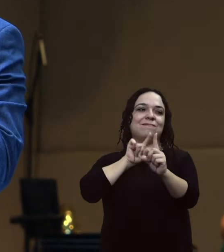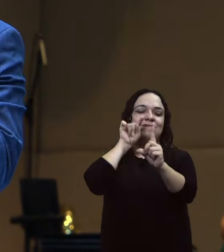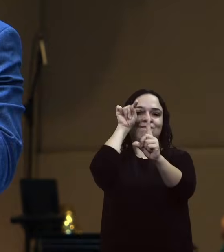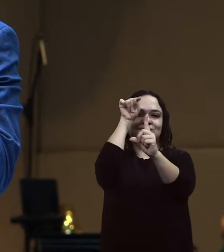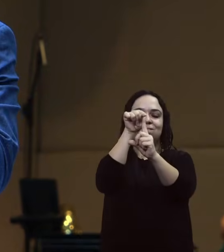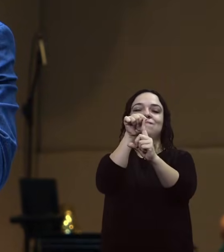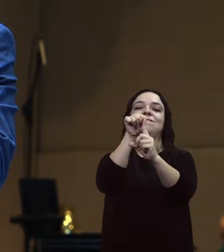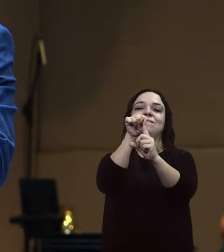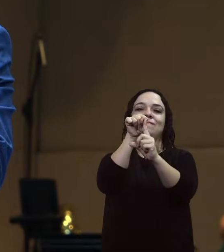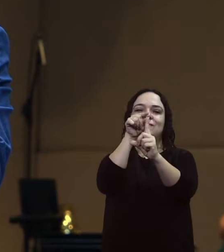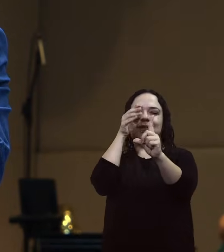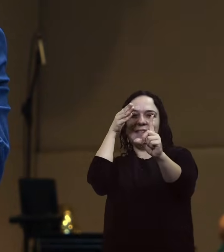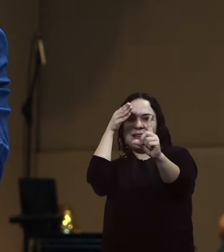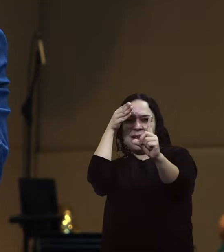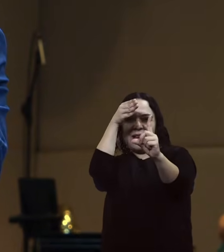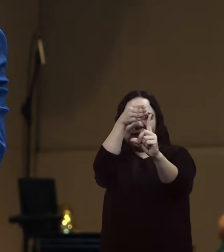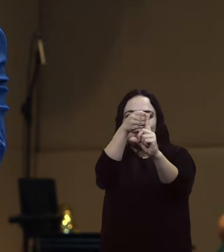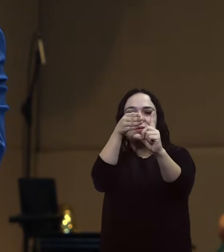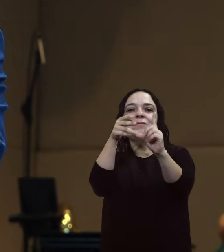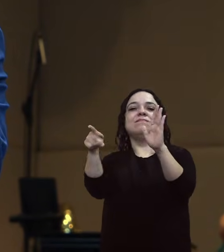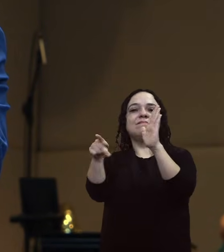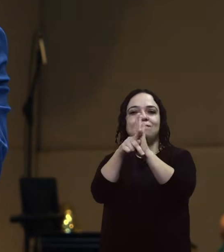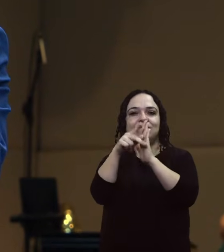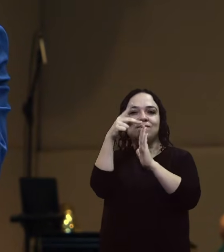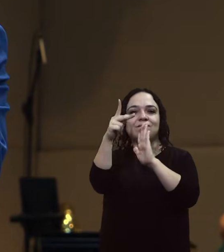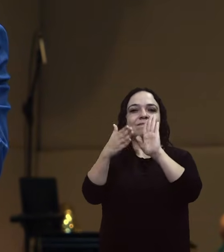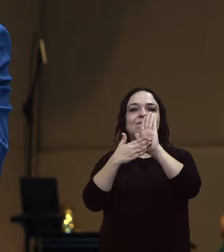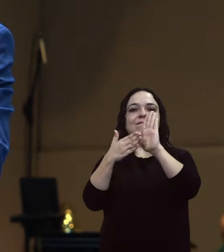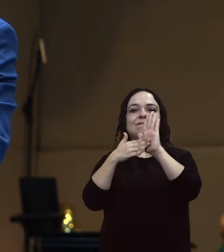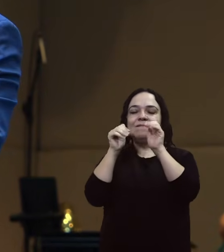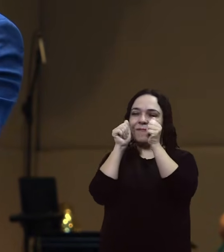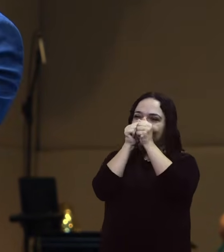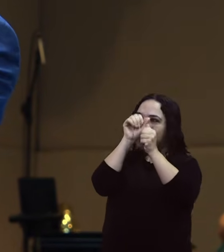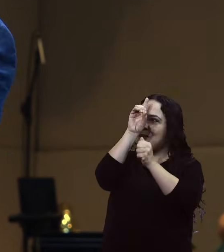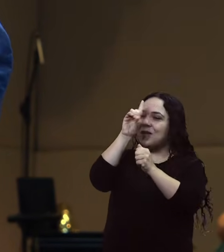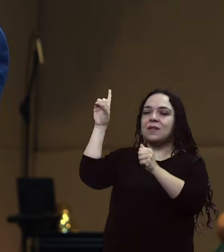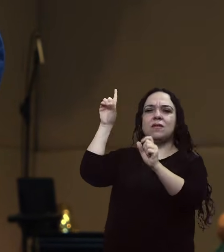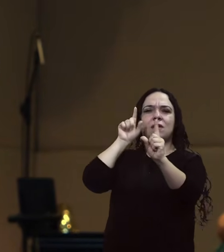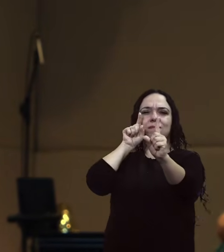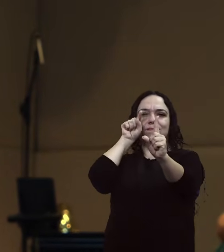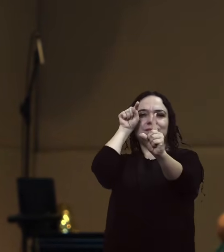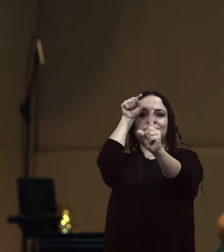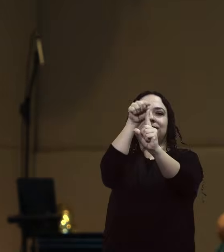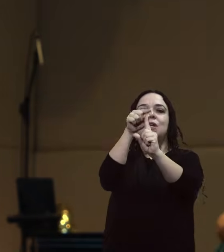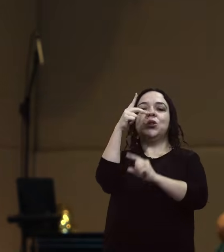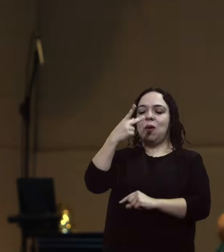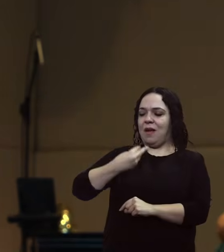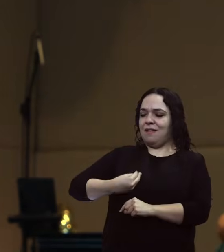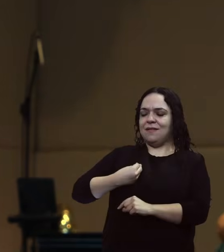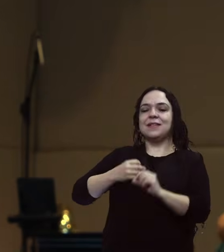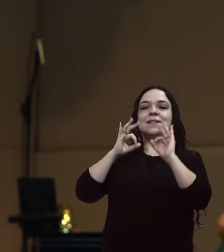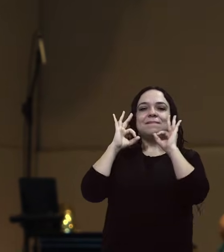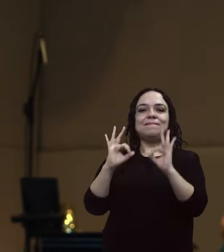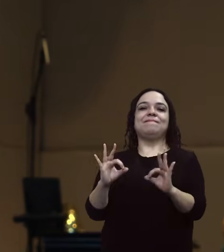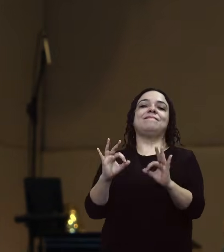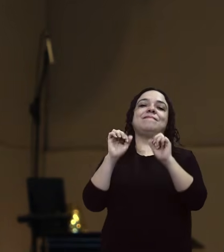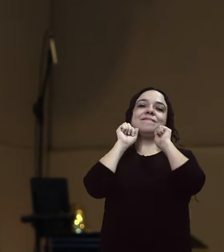na direção ao propósito de Deus. Você não vai perdê-lo de vista, porque a sua vida será